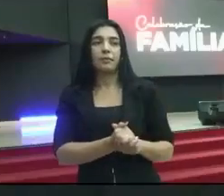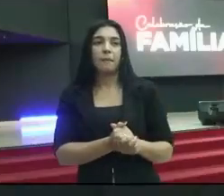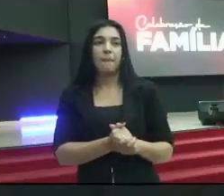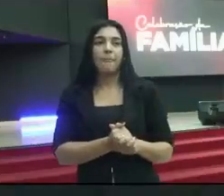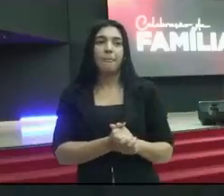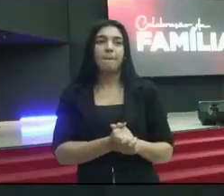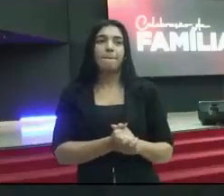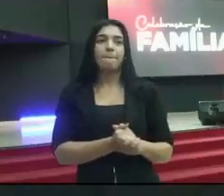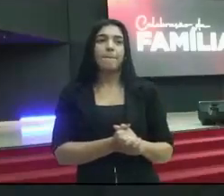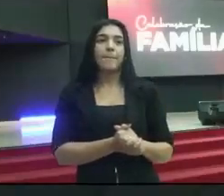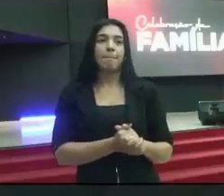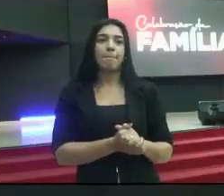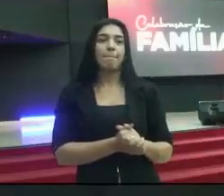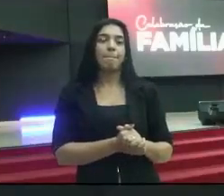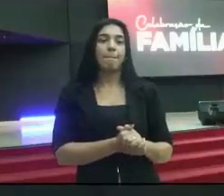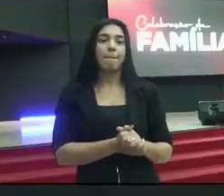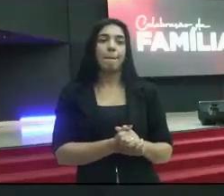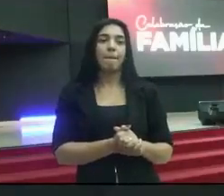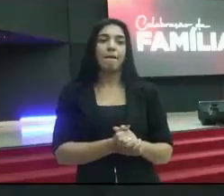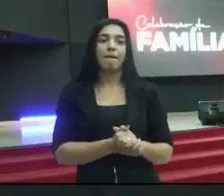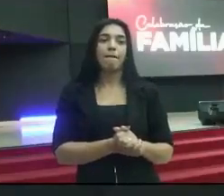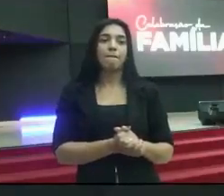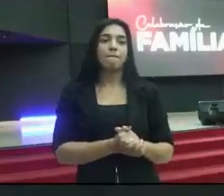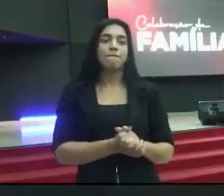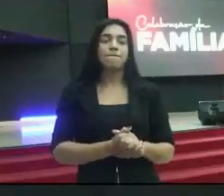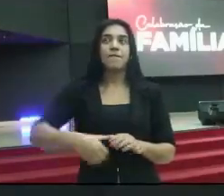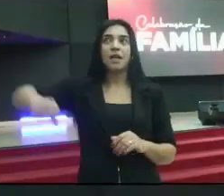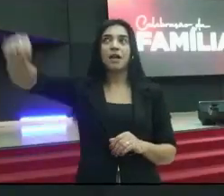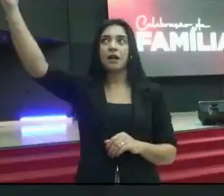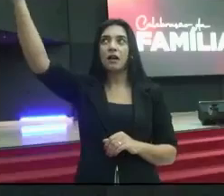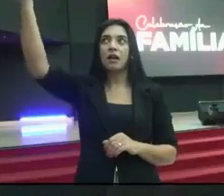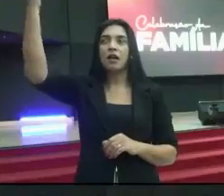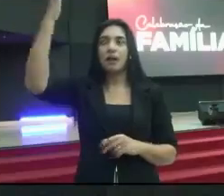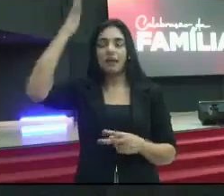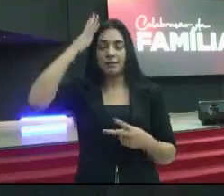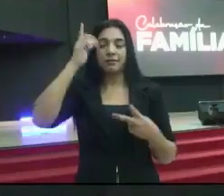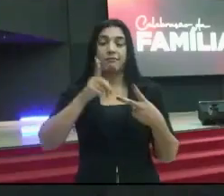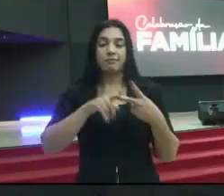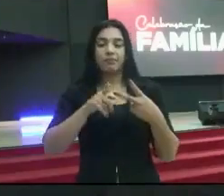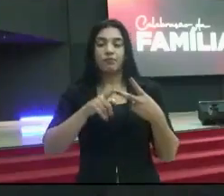Segundo, a graça